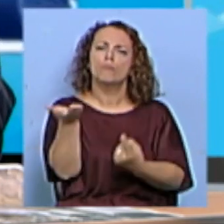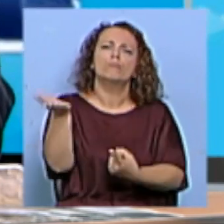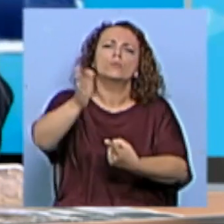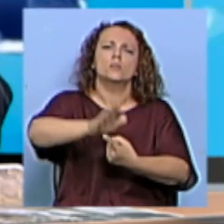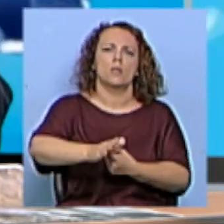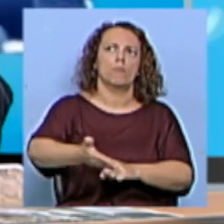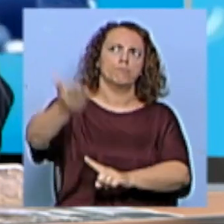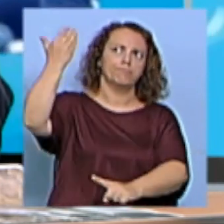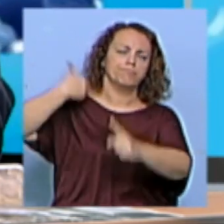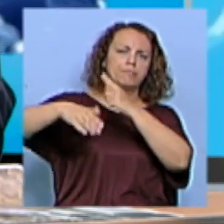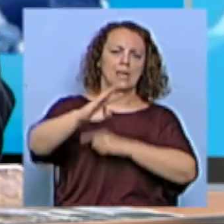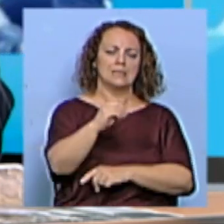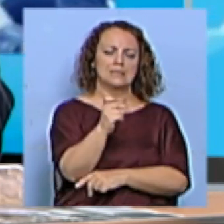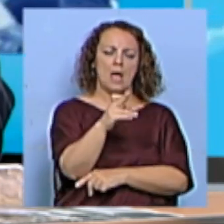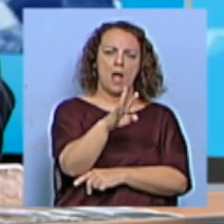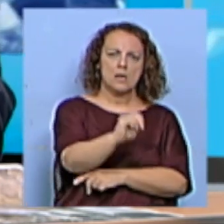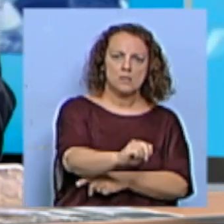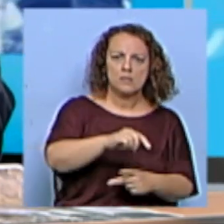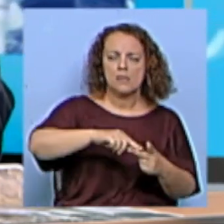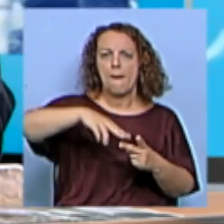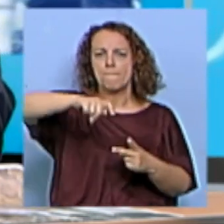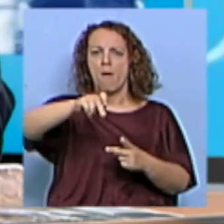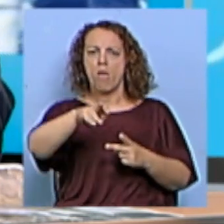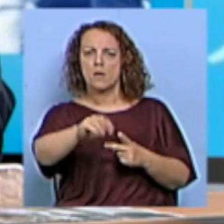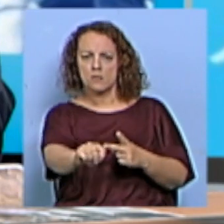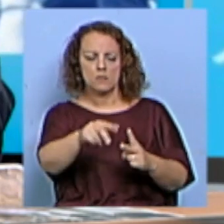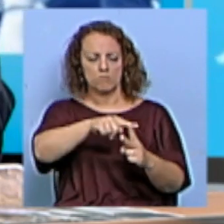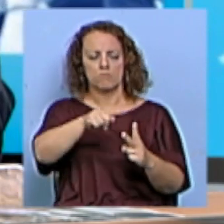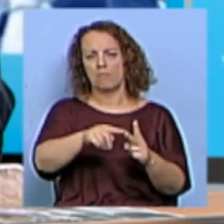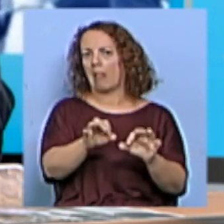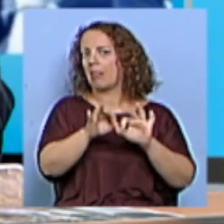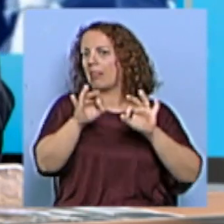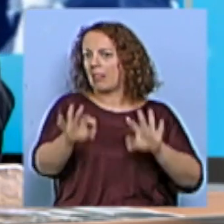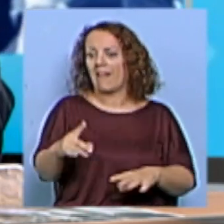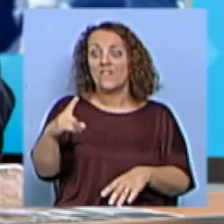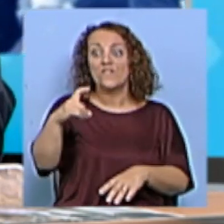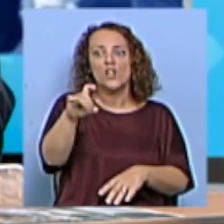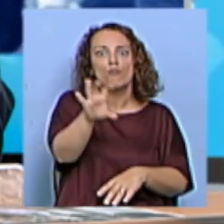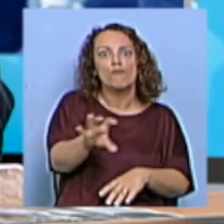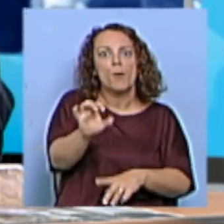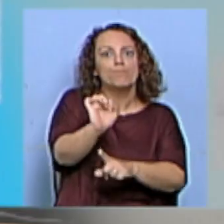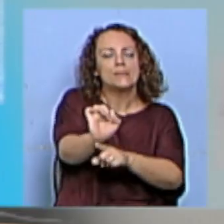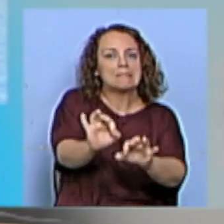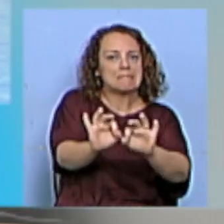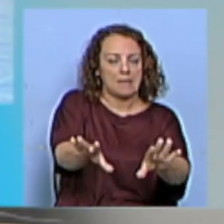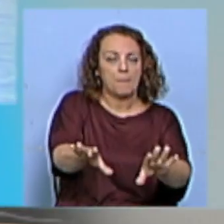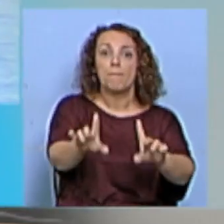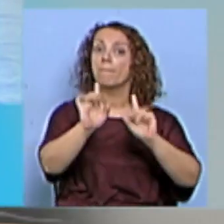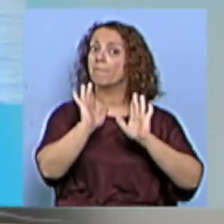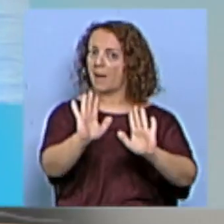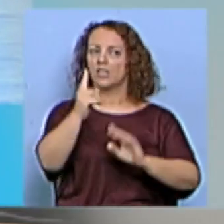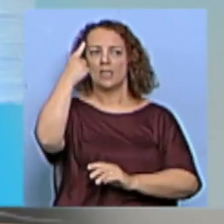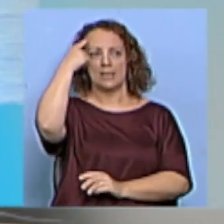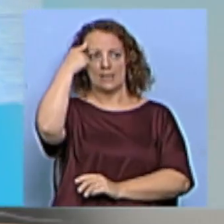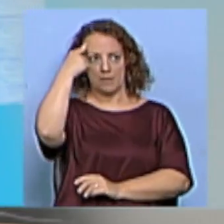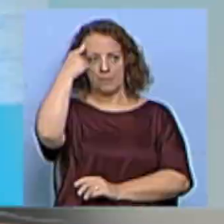tivemos a SARS e a MERS, que foram também com o mesmo tipo de vírus. Lembrar o seguinte, no entanto, e